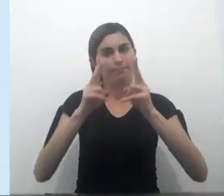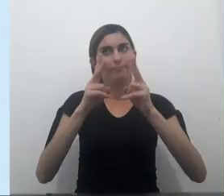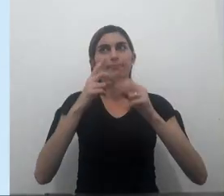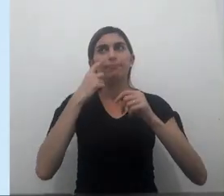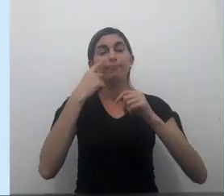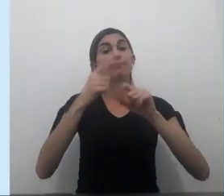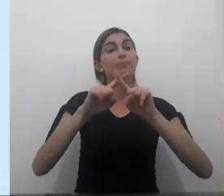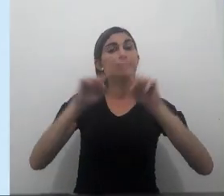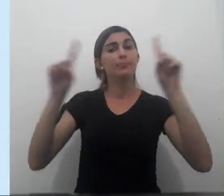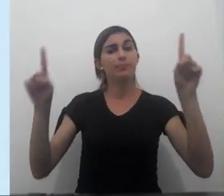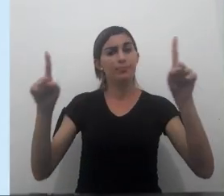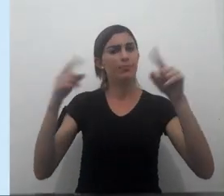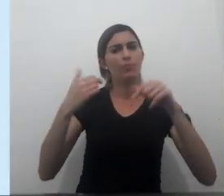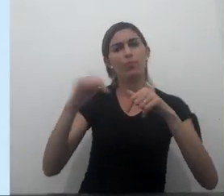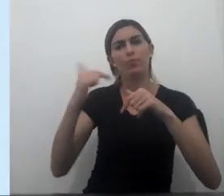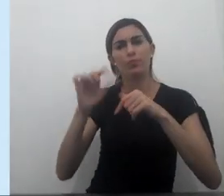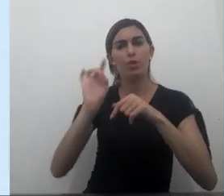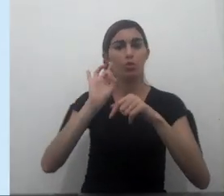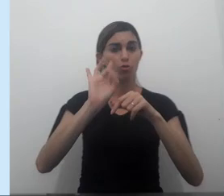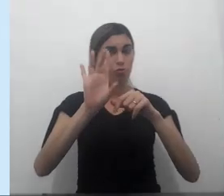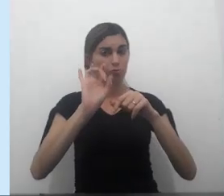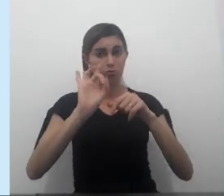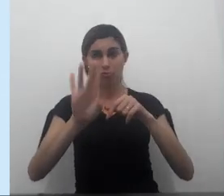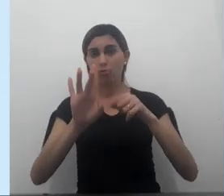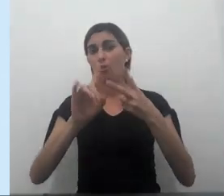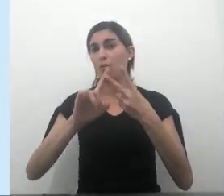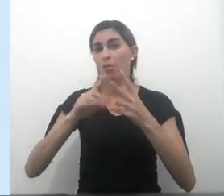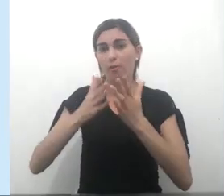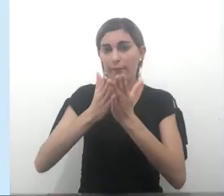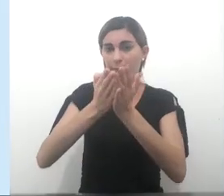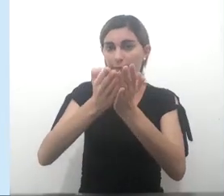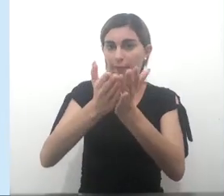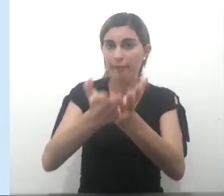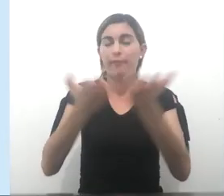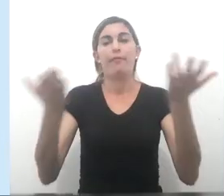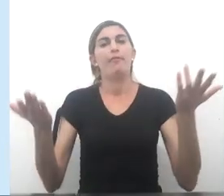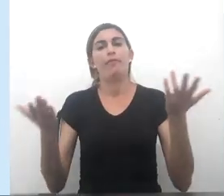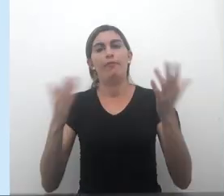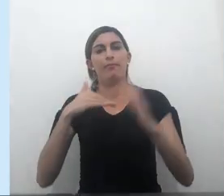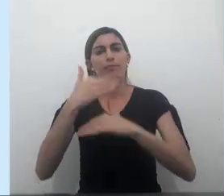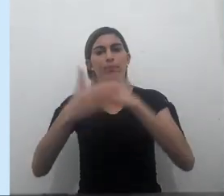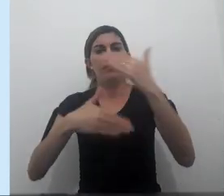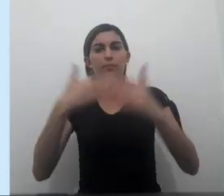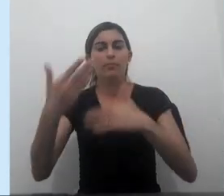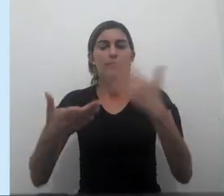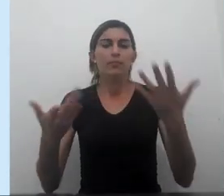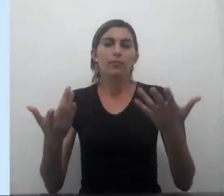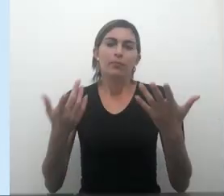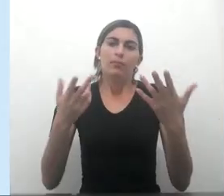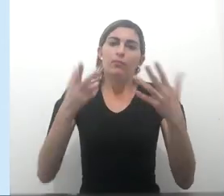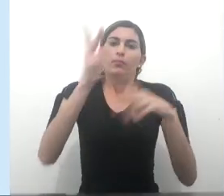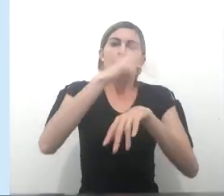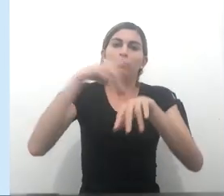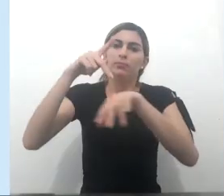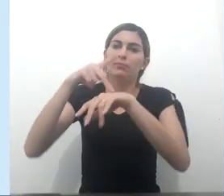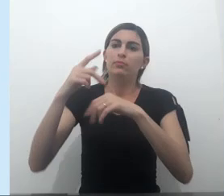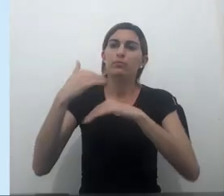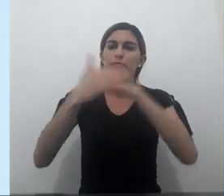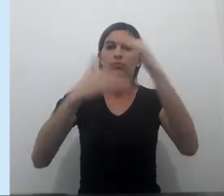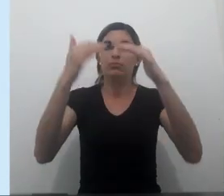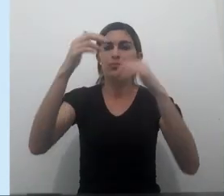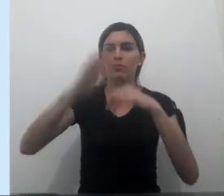continuar. Mas não existem só transportes aquaviários que desenvolvem o país,